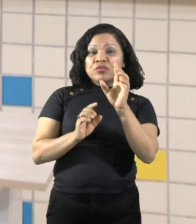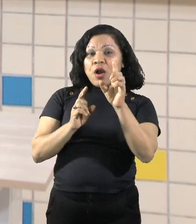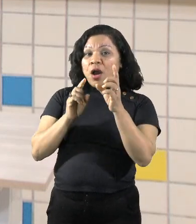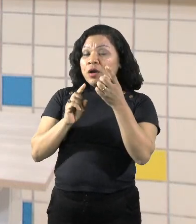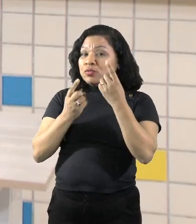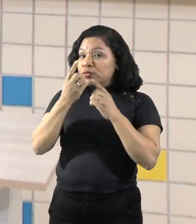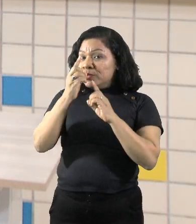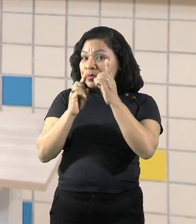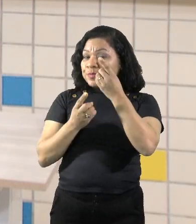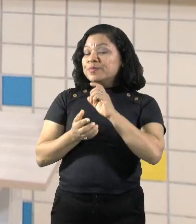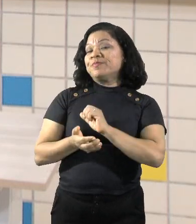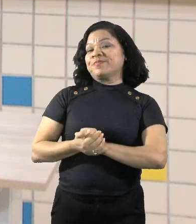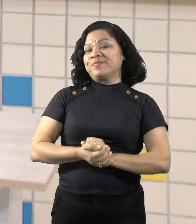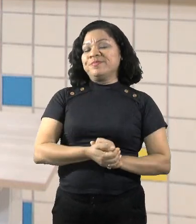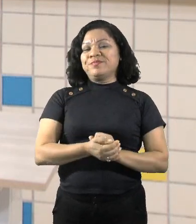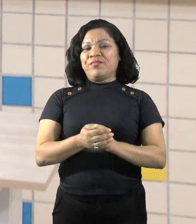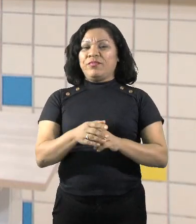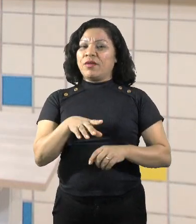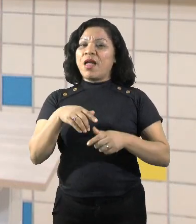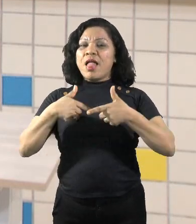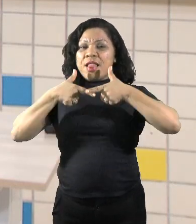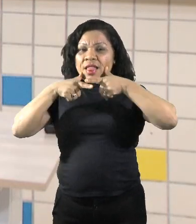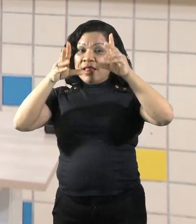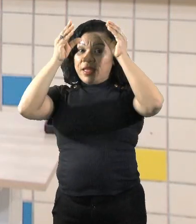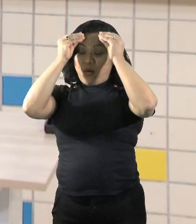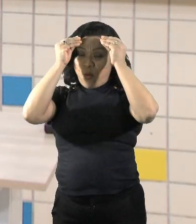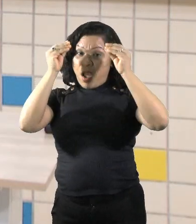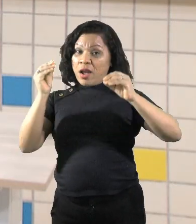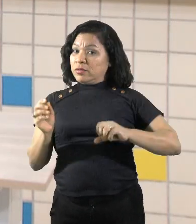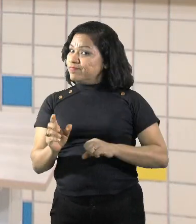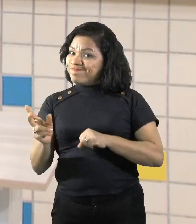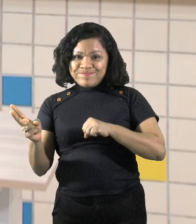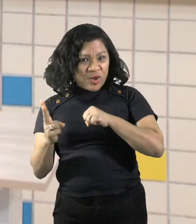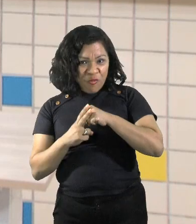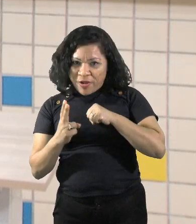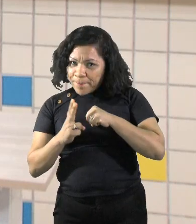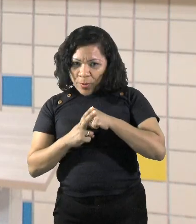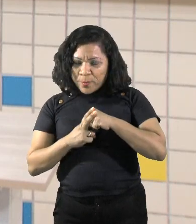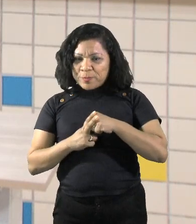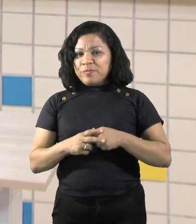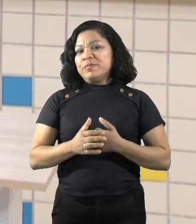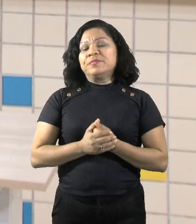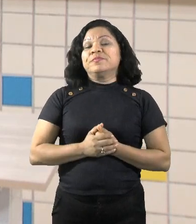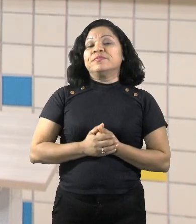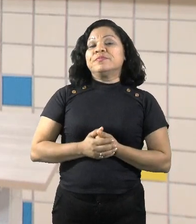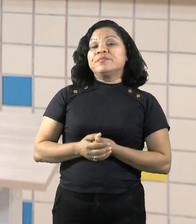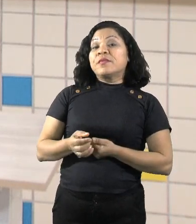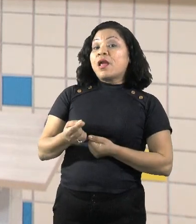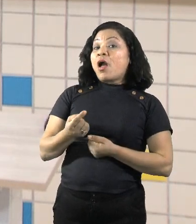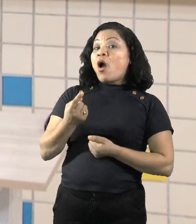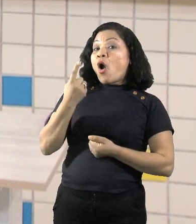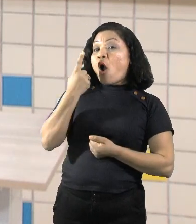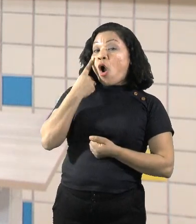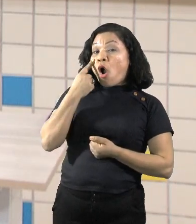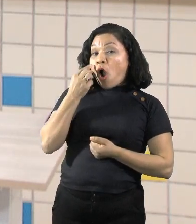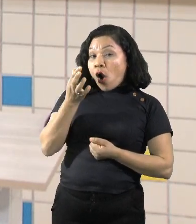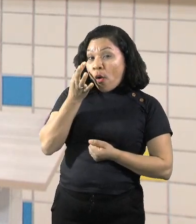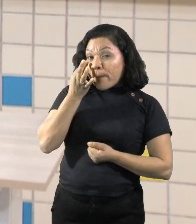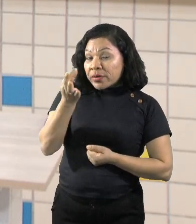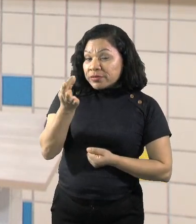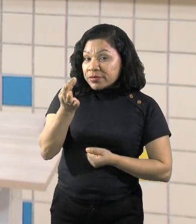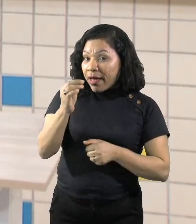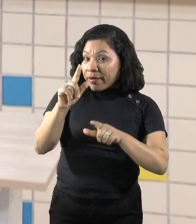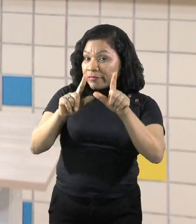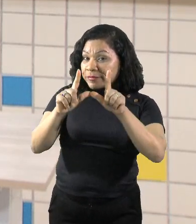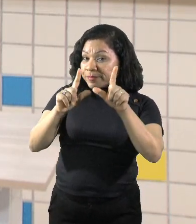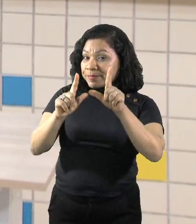linguagem não verbal. Observem as imagens que vão aparecer aí na sua tela e você vai